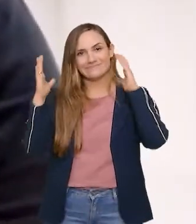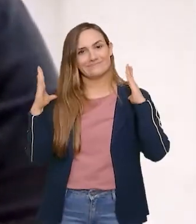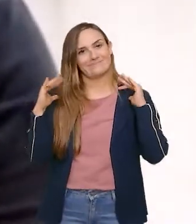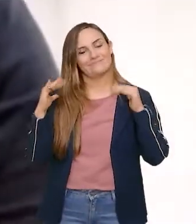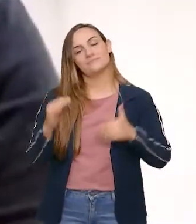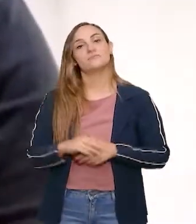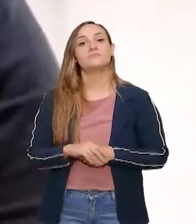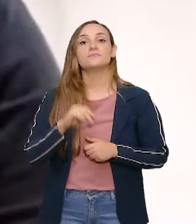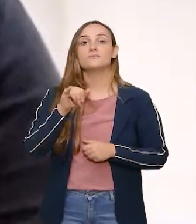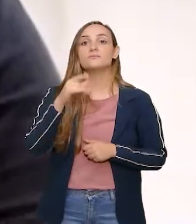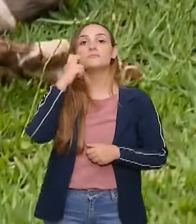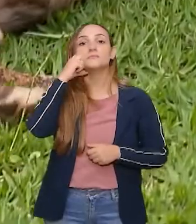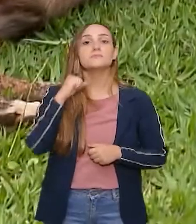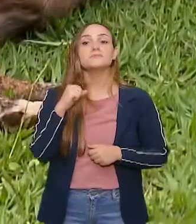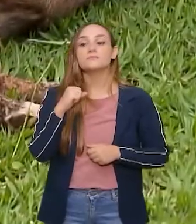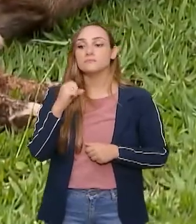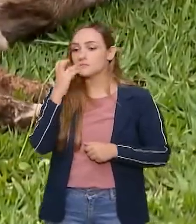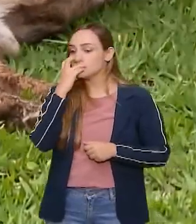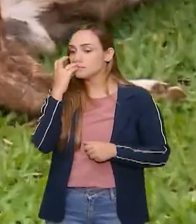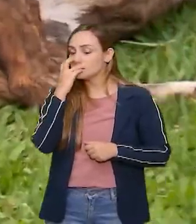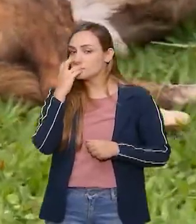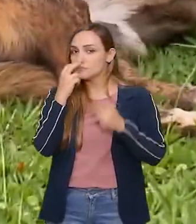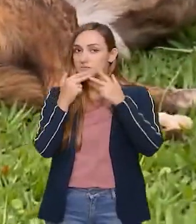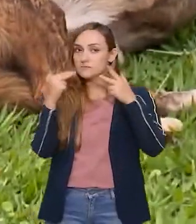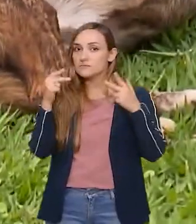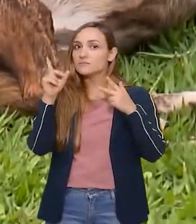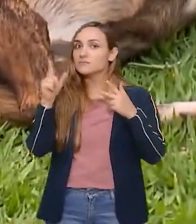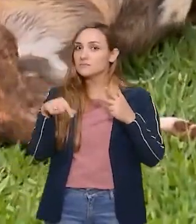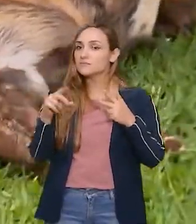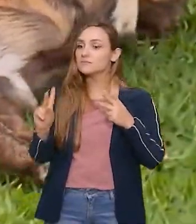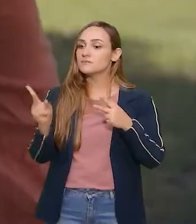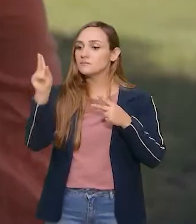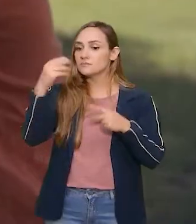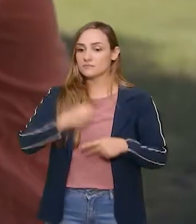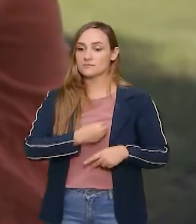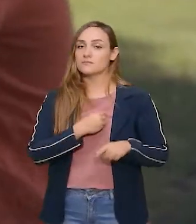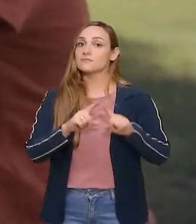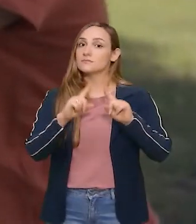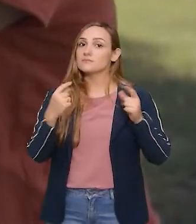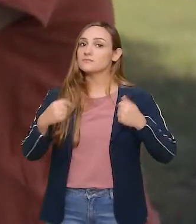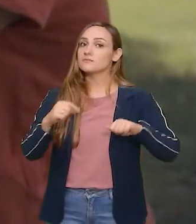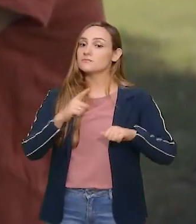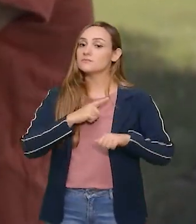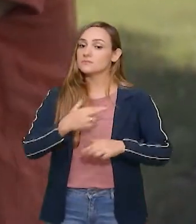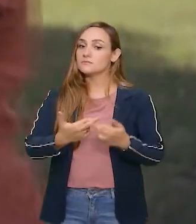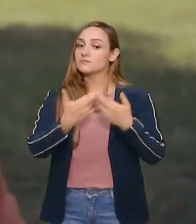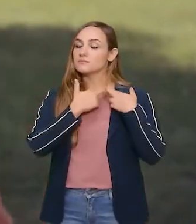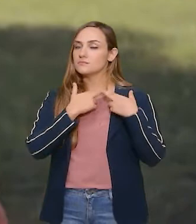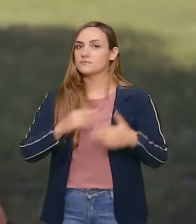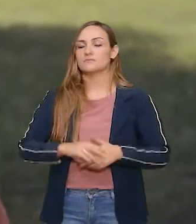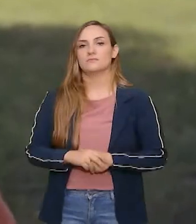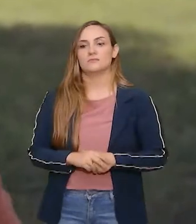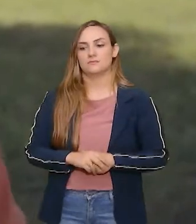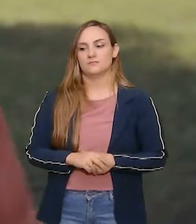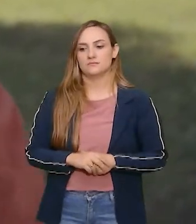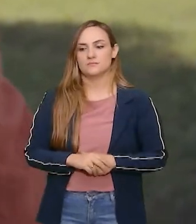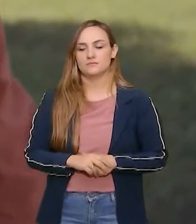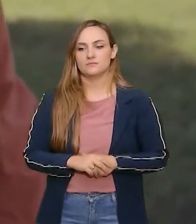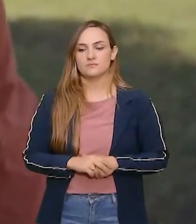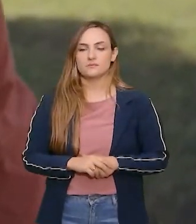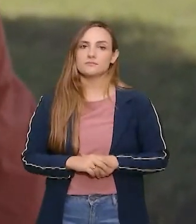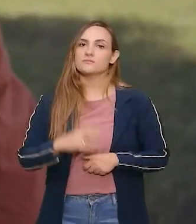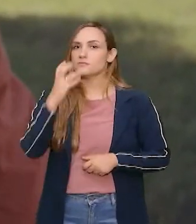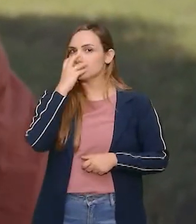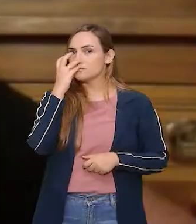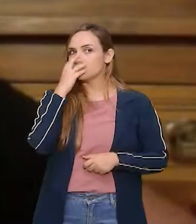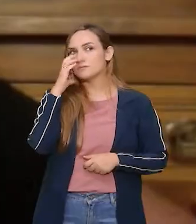para esses anjinhos. Adotar um animal é valorizar a vida, é um ato de amor, mas também de responsabilidade. Um cão